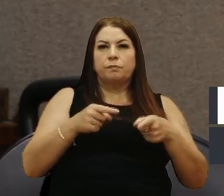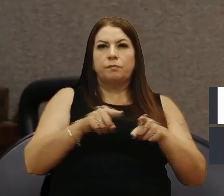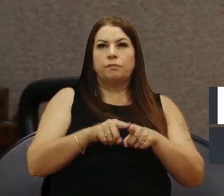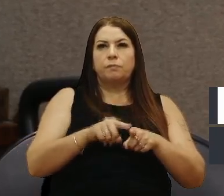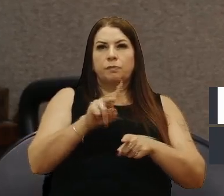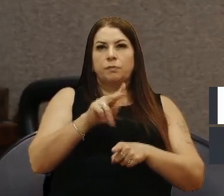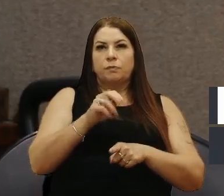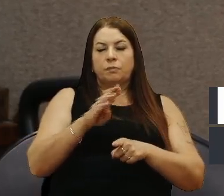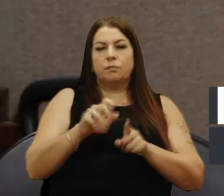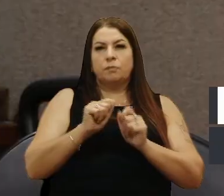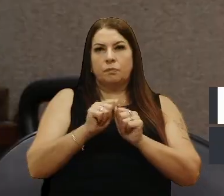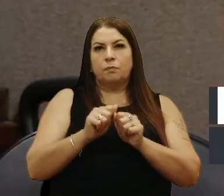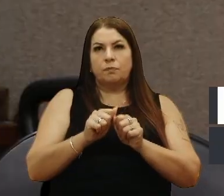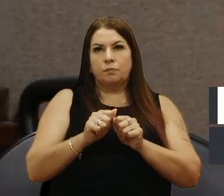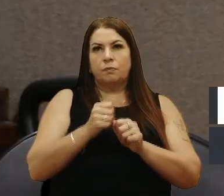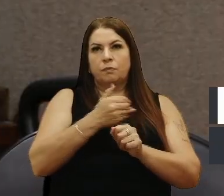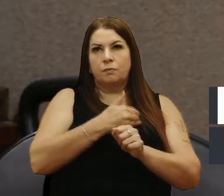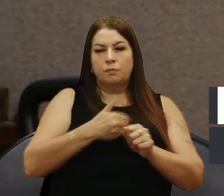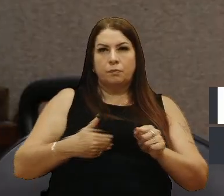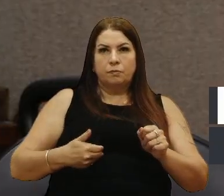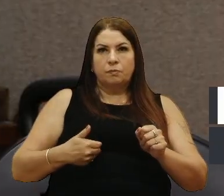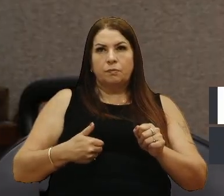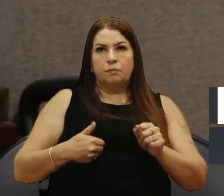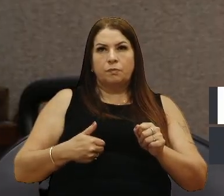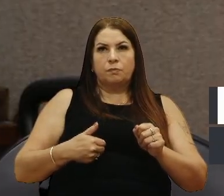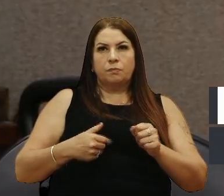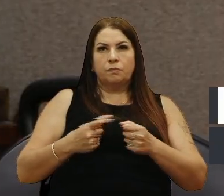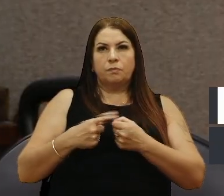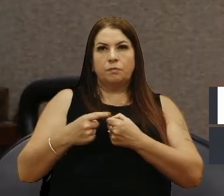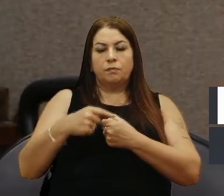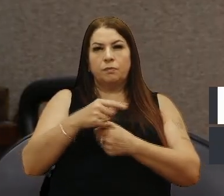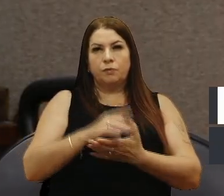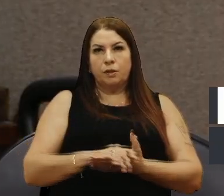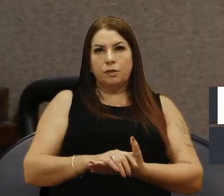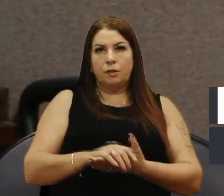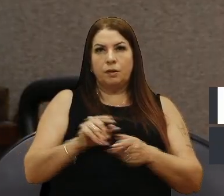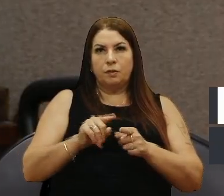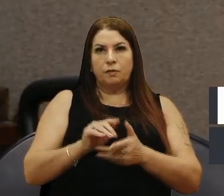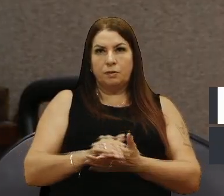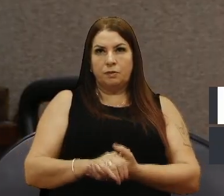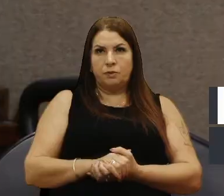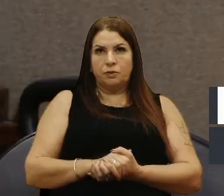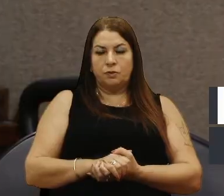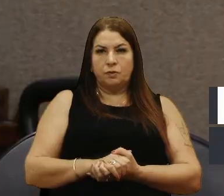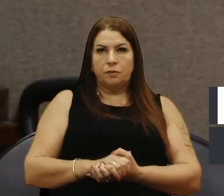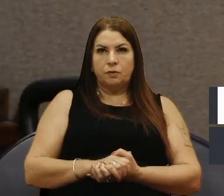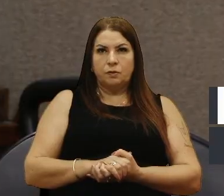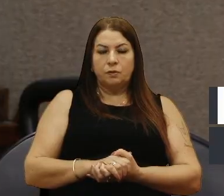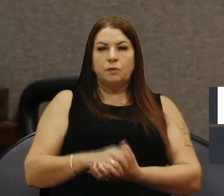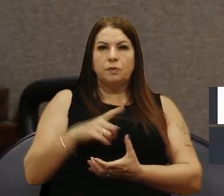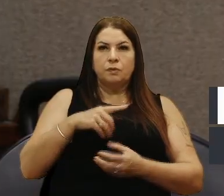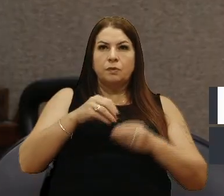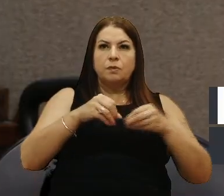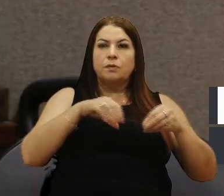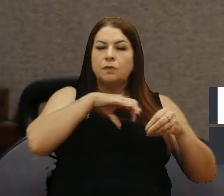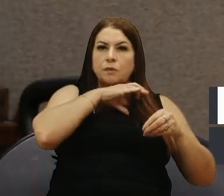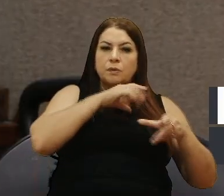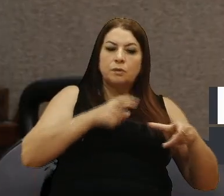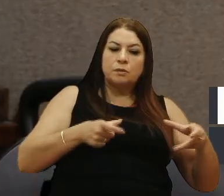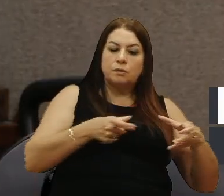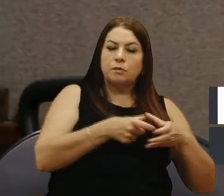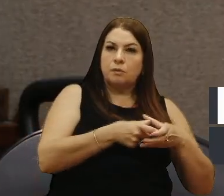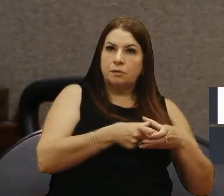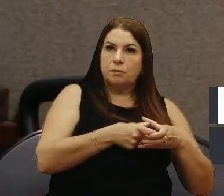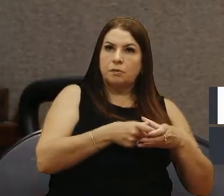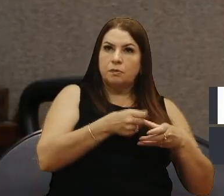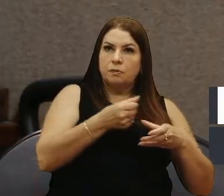a UAB e com o governo da nossa cidade. Um projeto onde teremos terrenos menores com